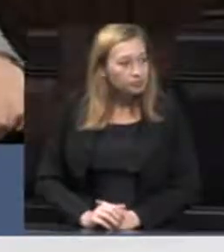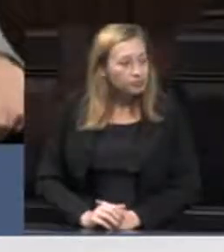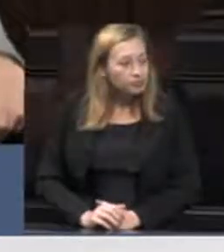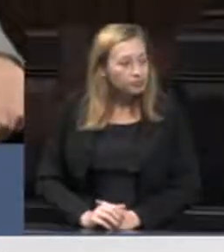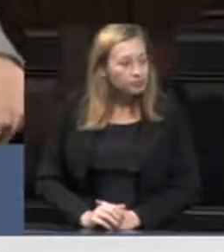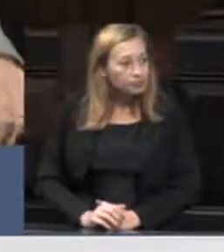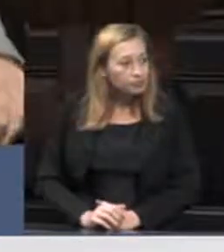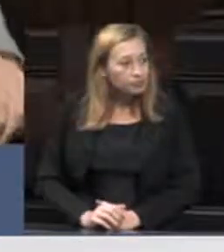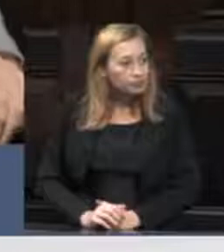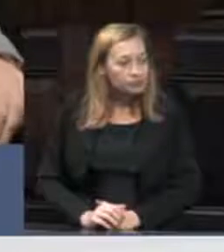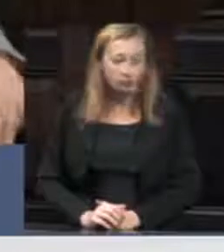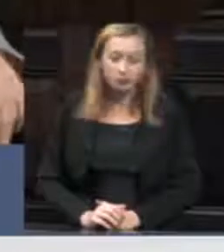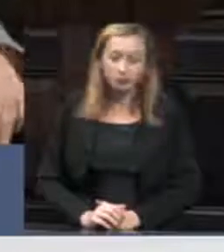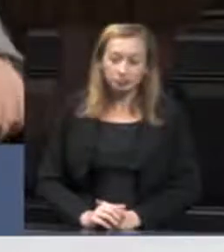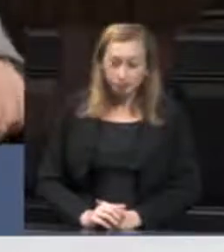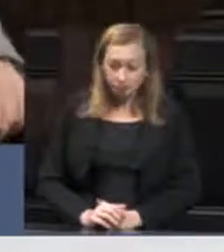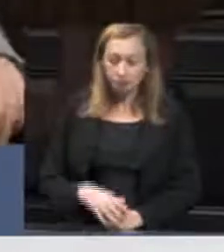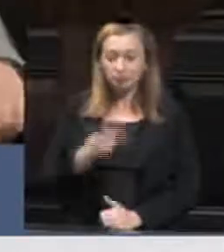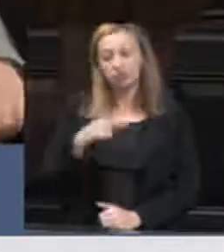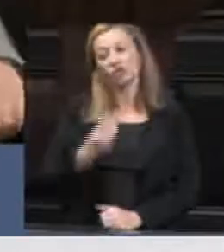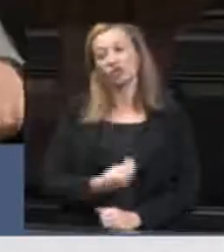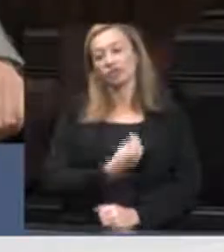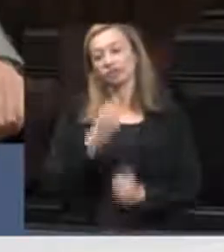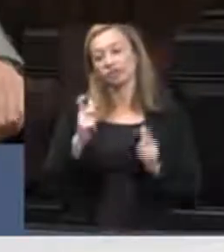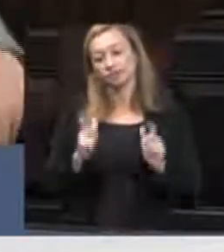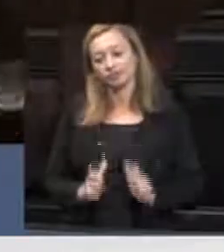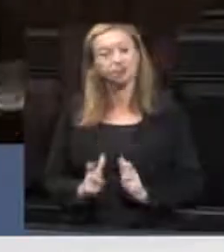a sua vinda aqui no parlamento